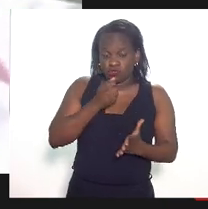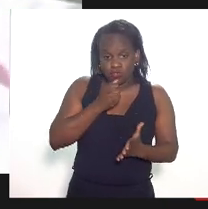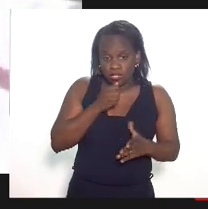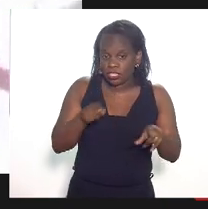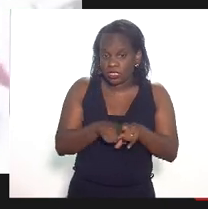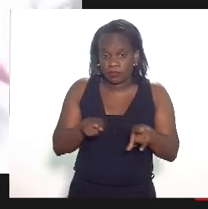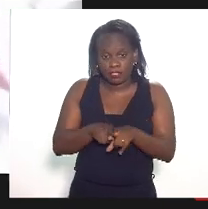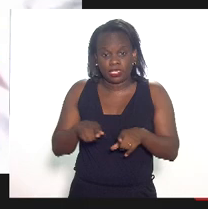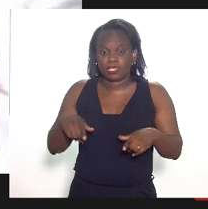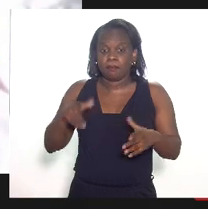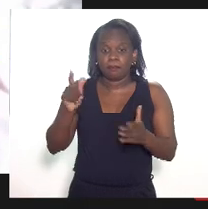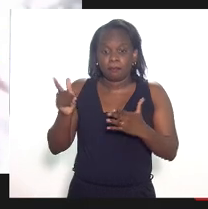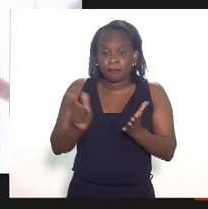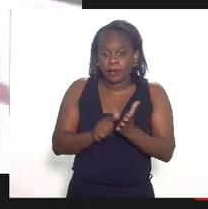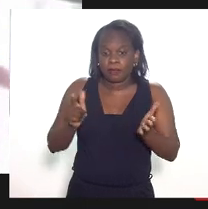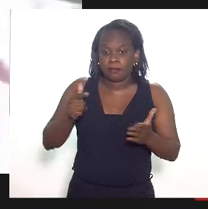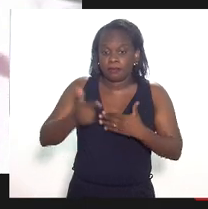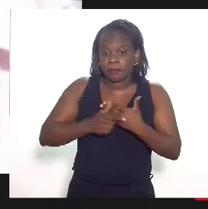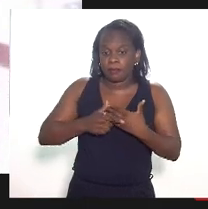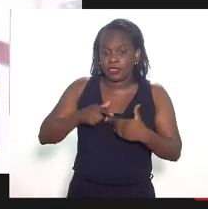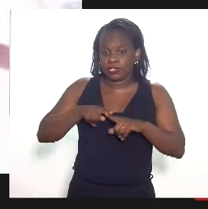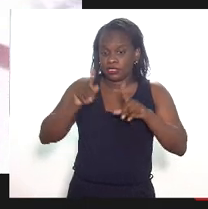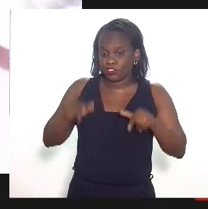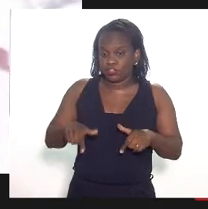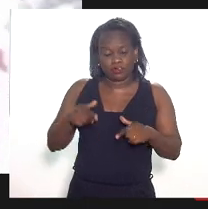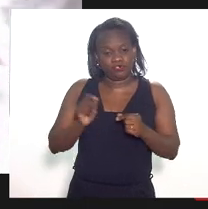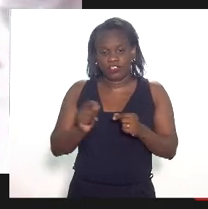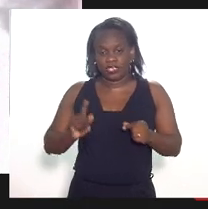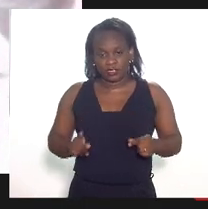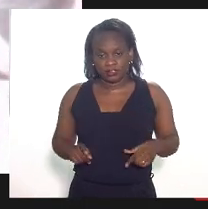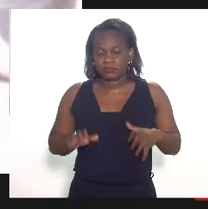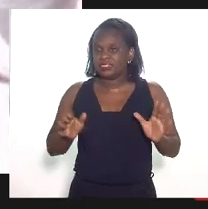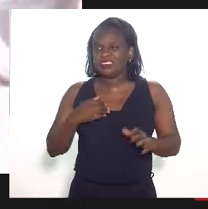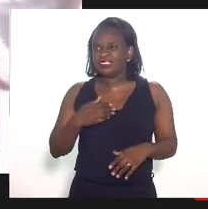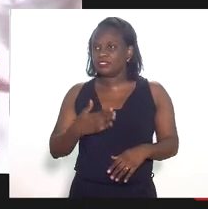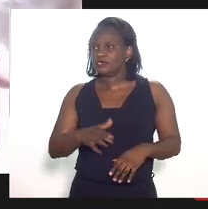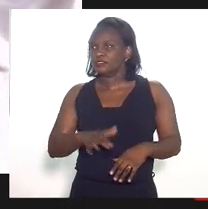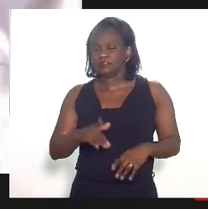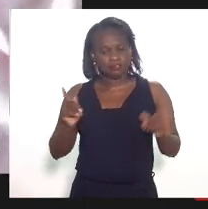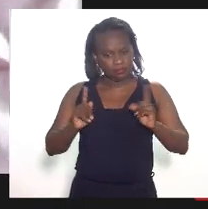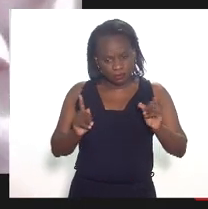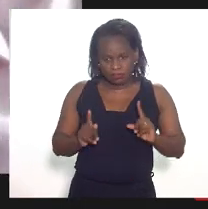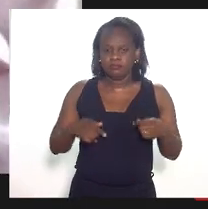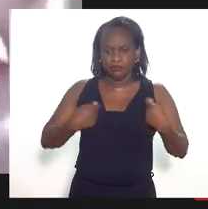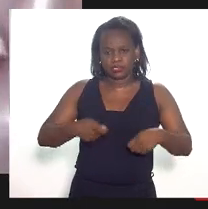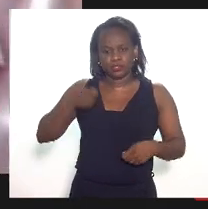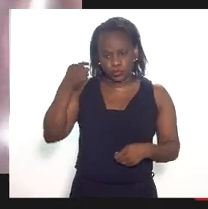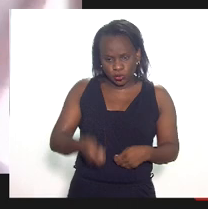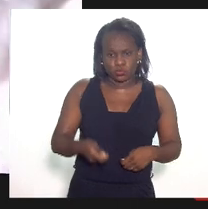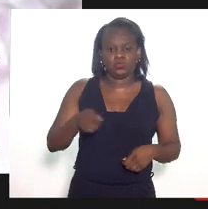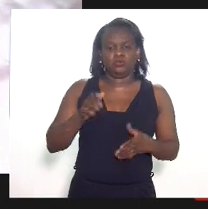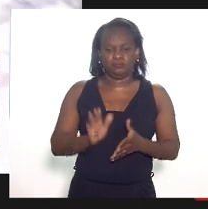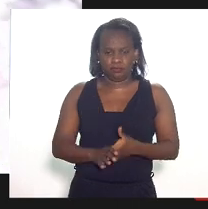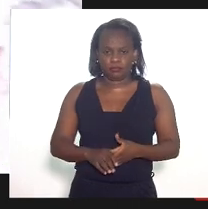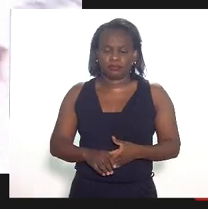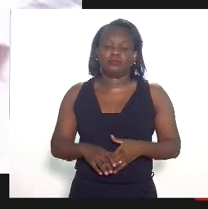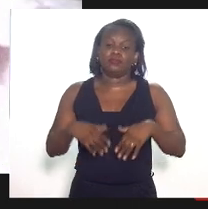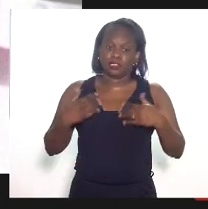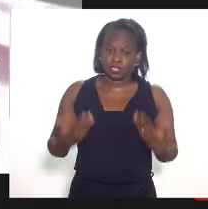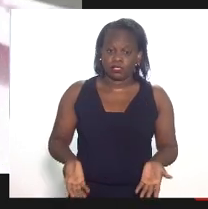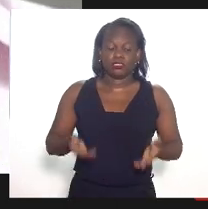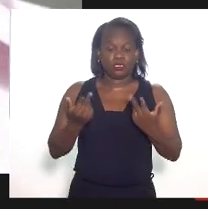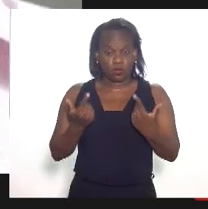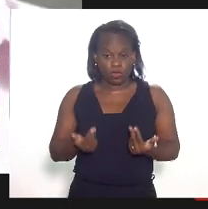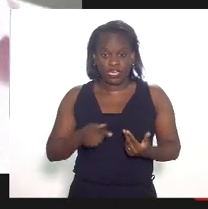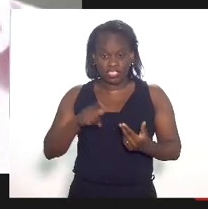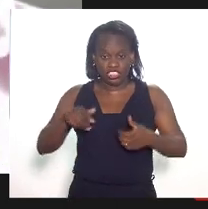estão cumprindo o papel de servidores. Isso nós não podemos tapar o sol com a peneira também e nós temos que tocar nessa ferida. Então, do mesmo